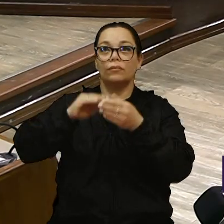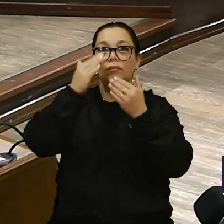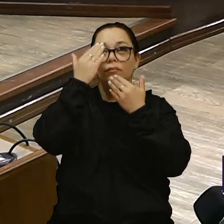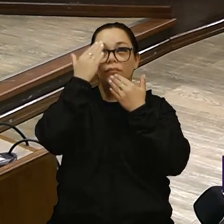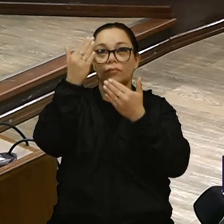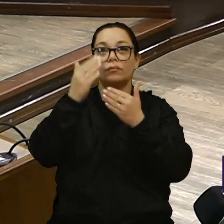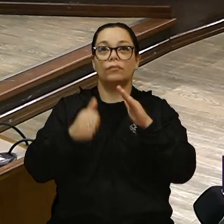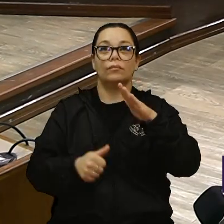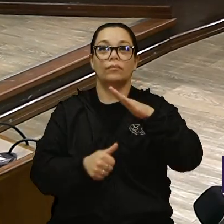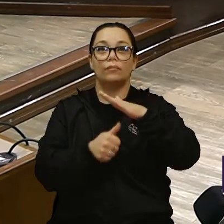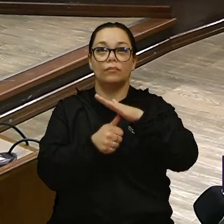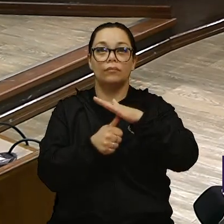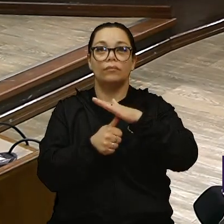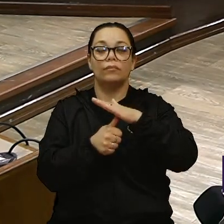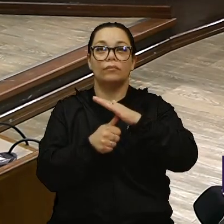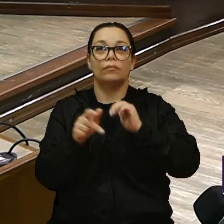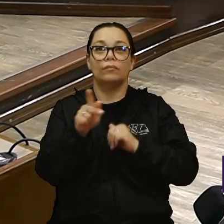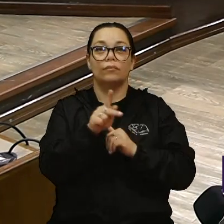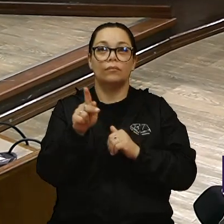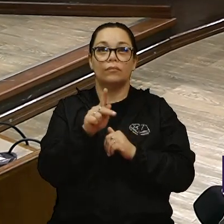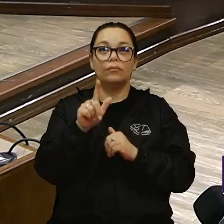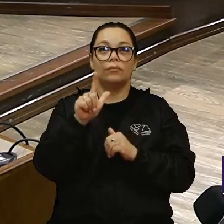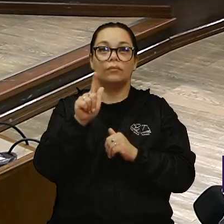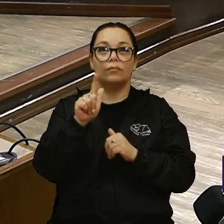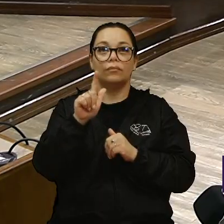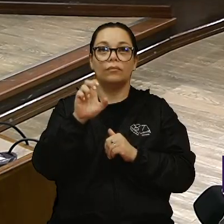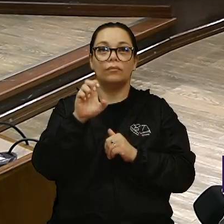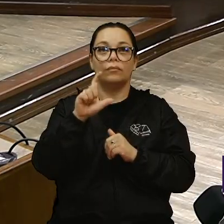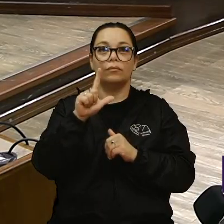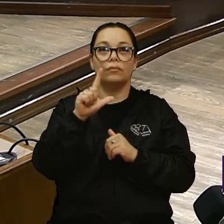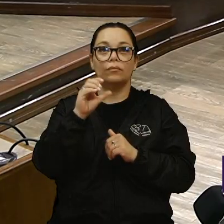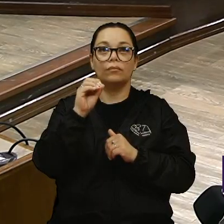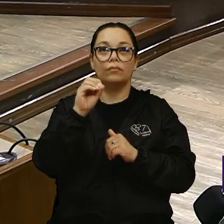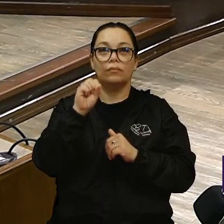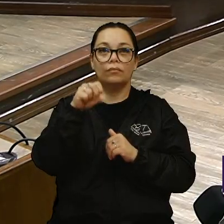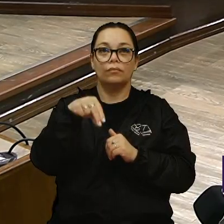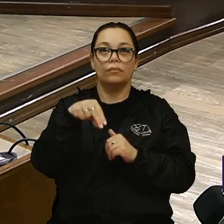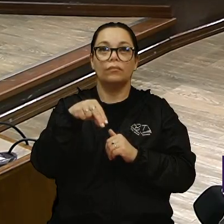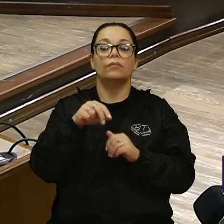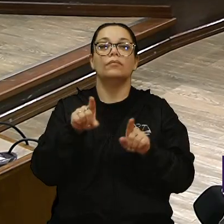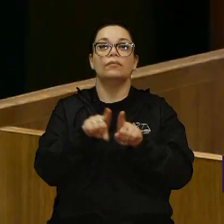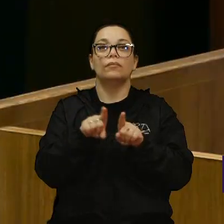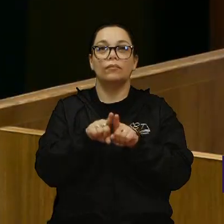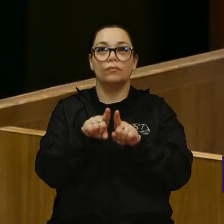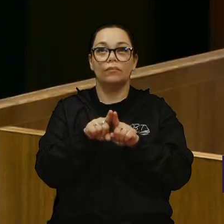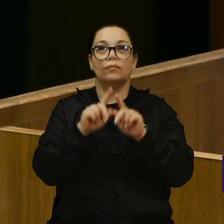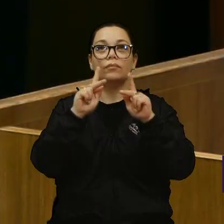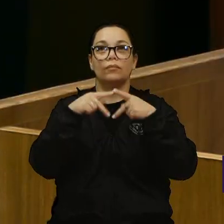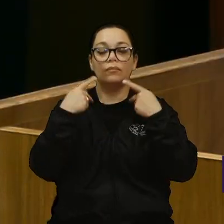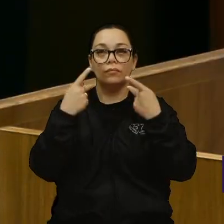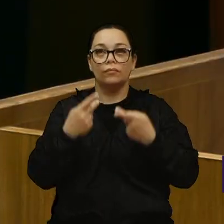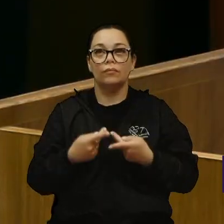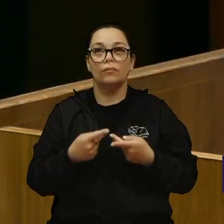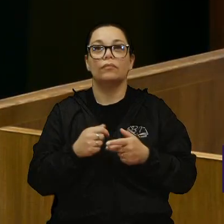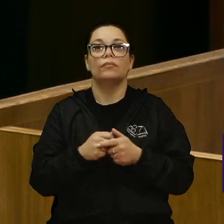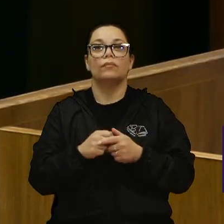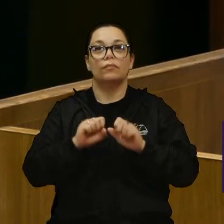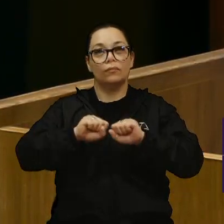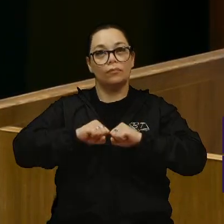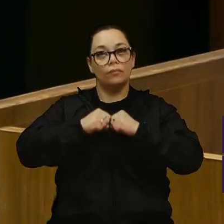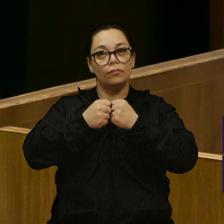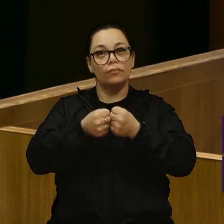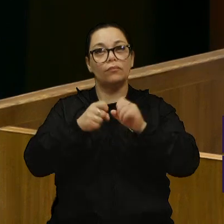nosso reitor, professor Gelson Leonardo Reck, que, acima de tudo, é um humanista, defensor